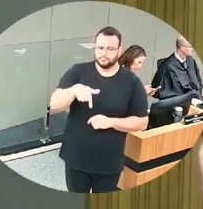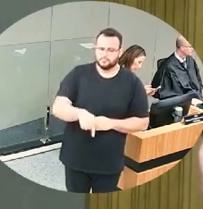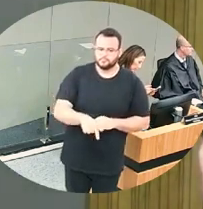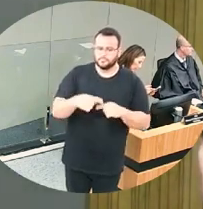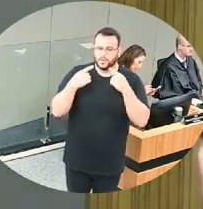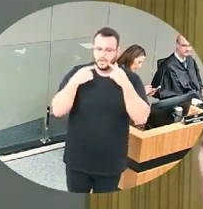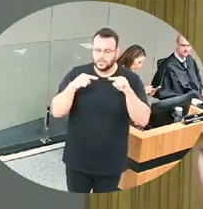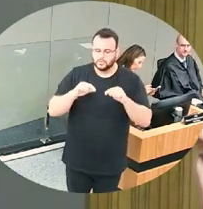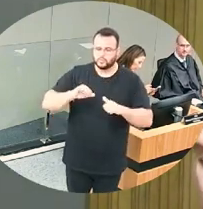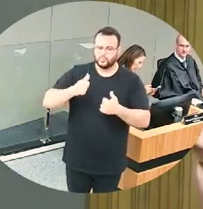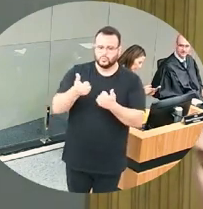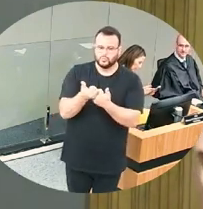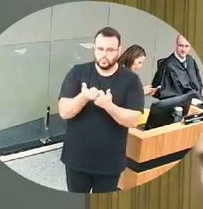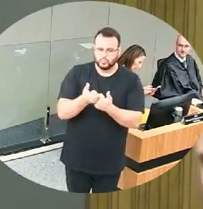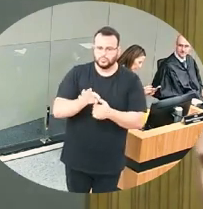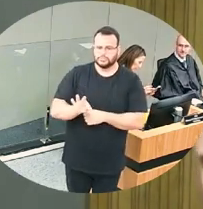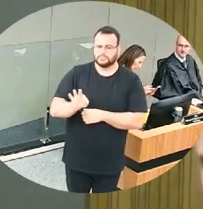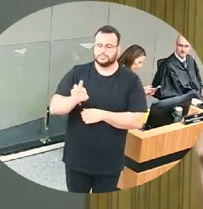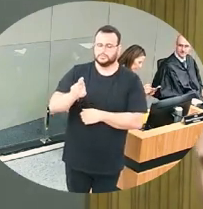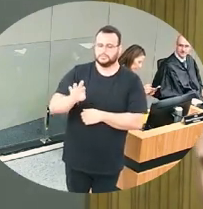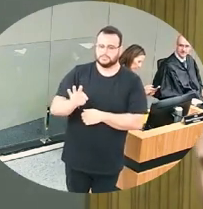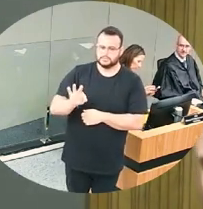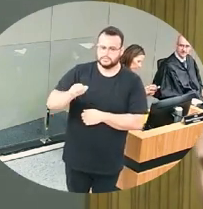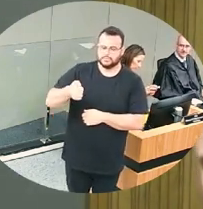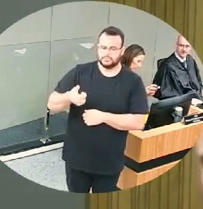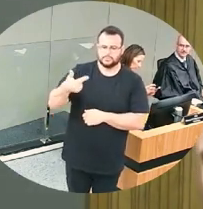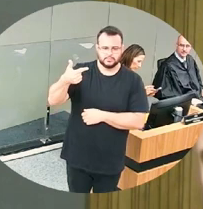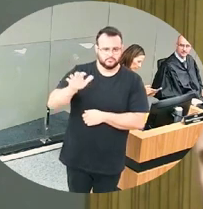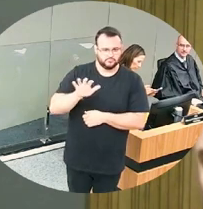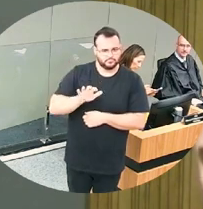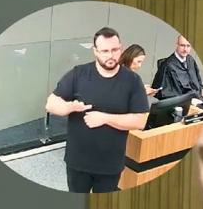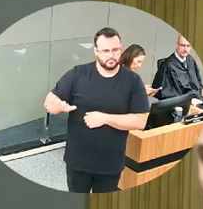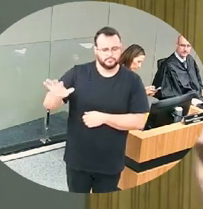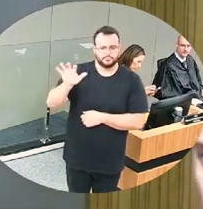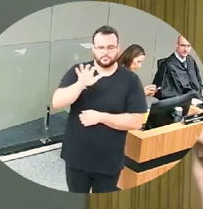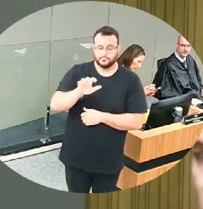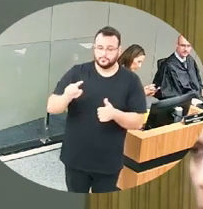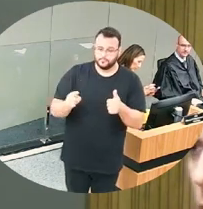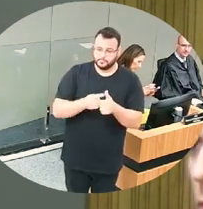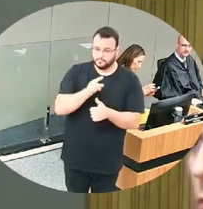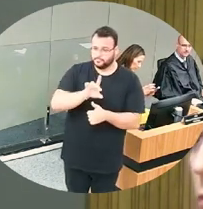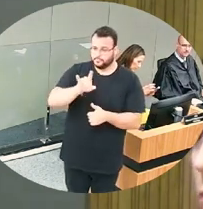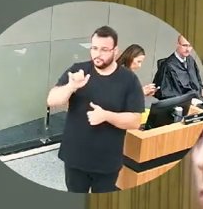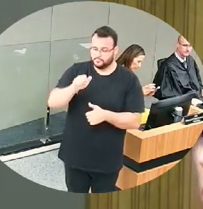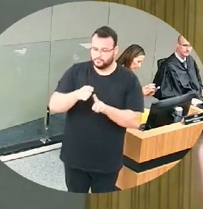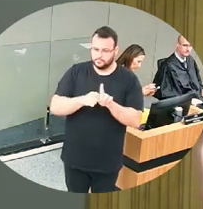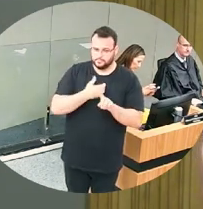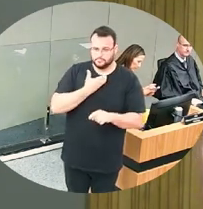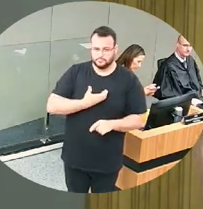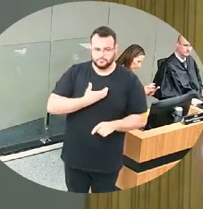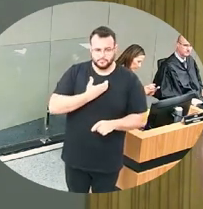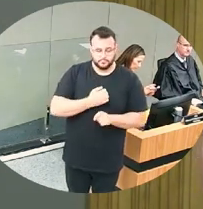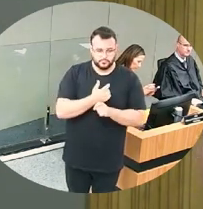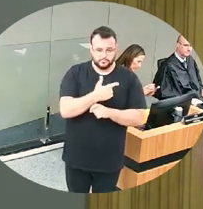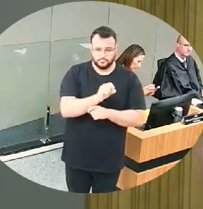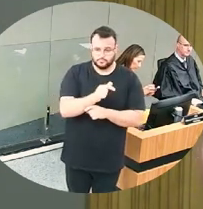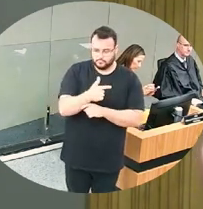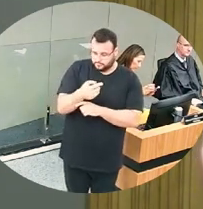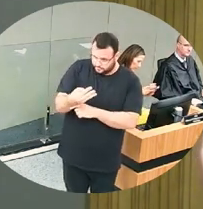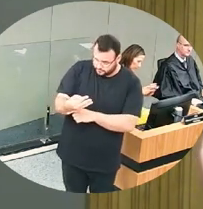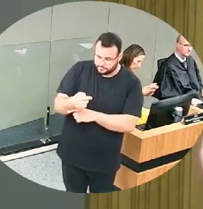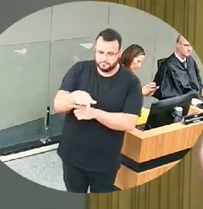substituto do Tribunal Regional do Trabalho da 12ª região ao primeiro dia do mês de dezembro do ano de